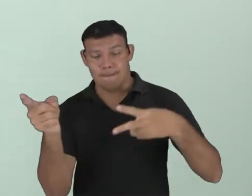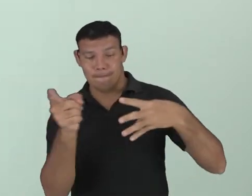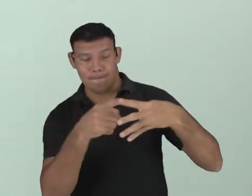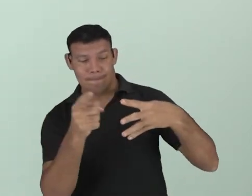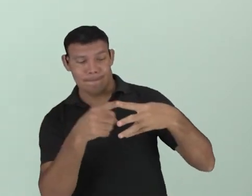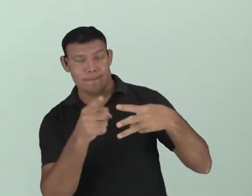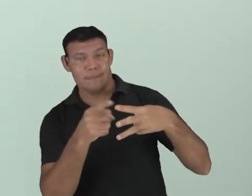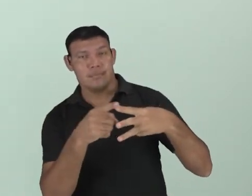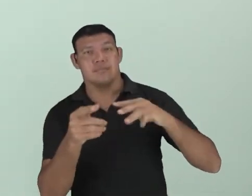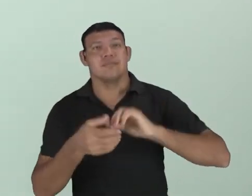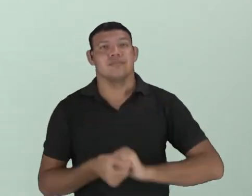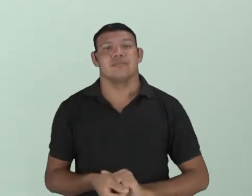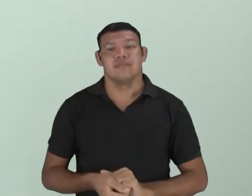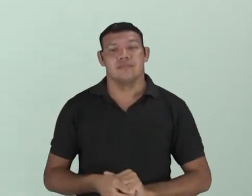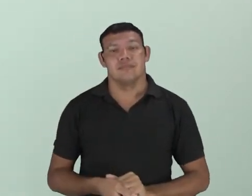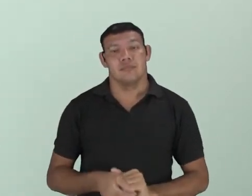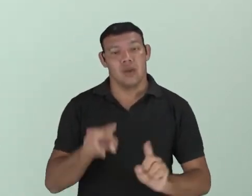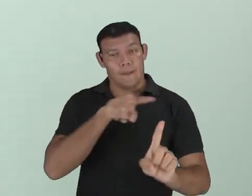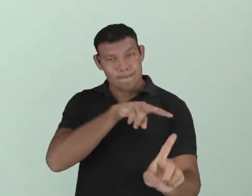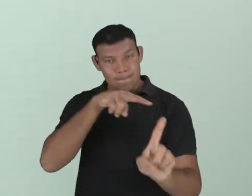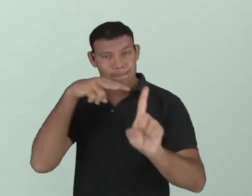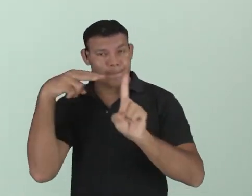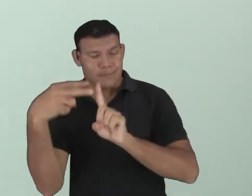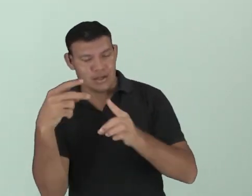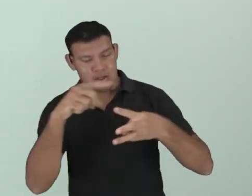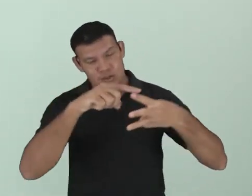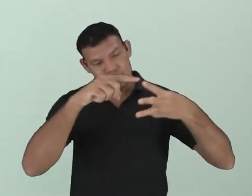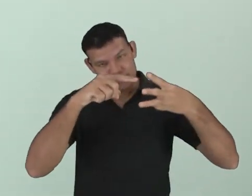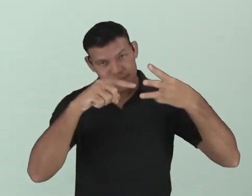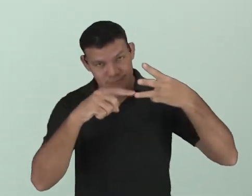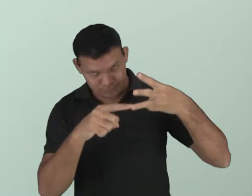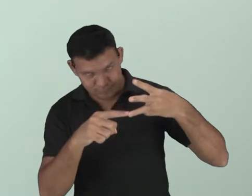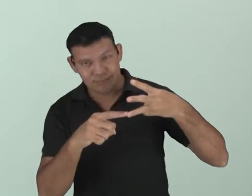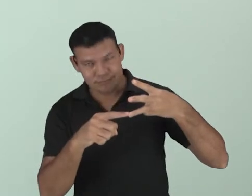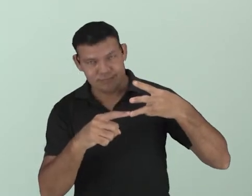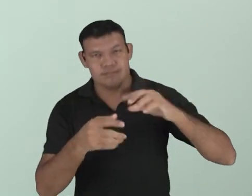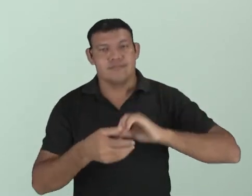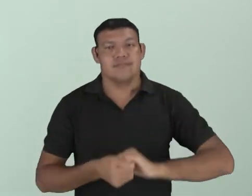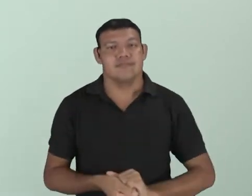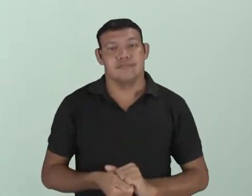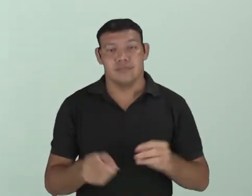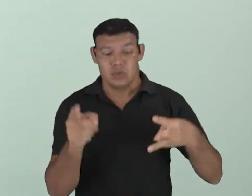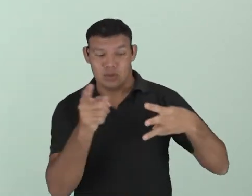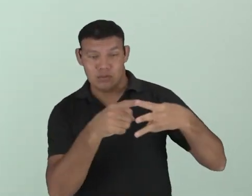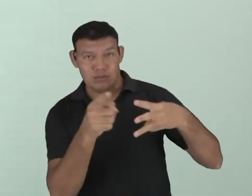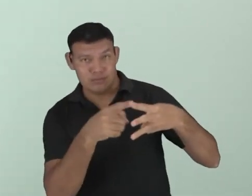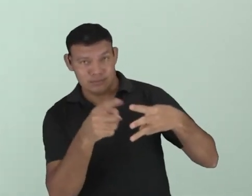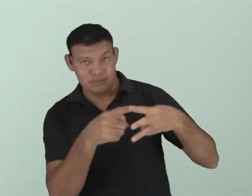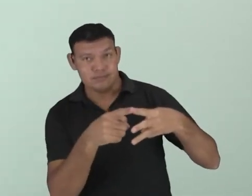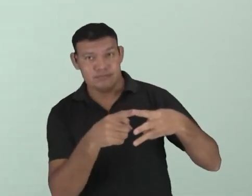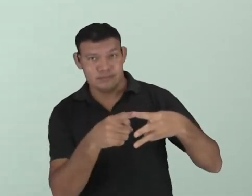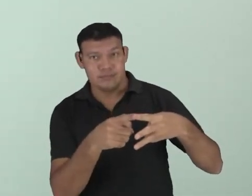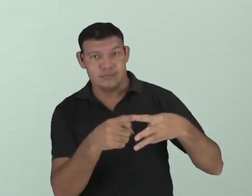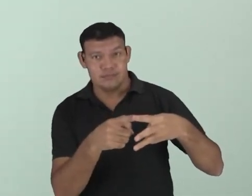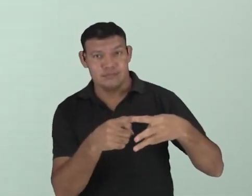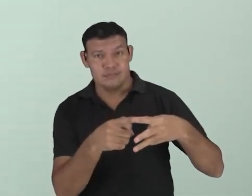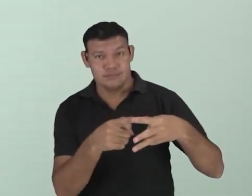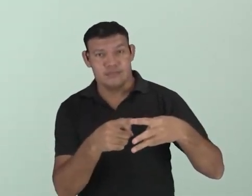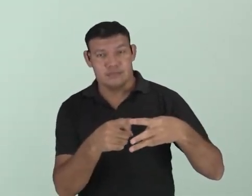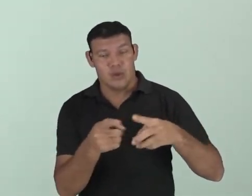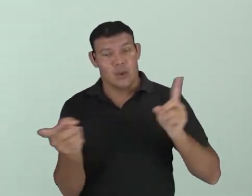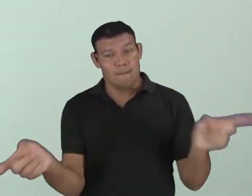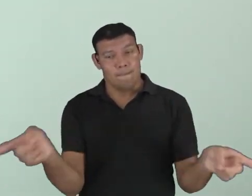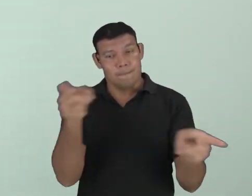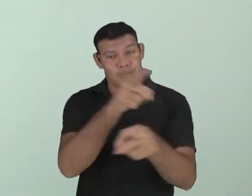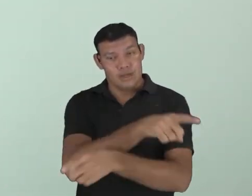Bárbara Ockler, a primeira visão que a gente viu são esses 3 pontos aí. O primeiro é